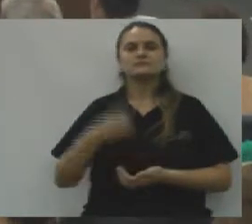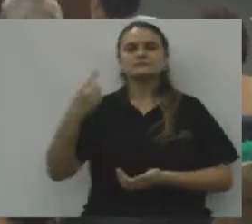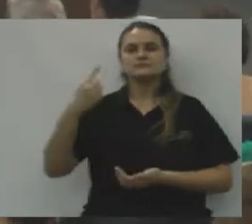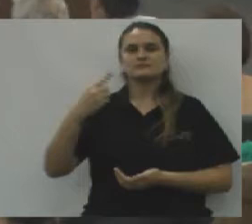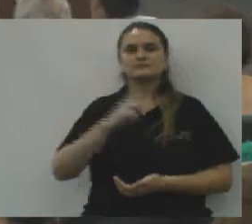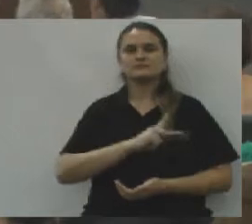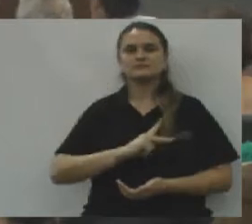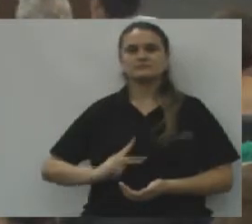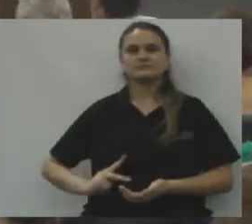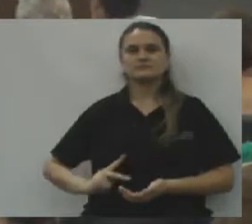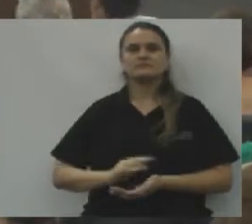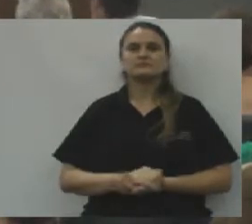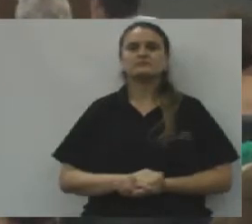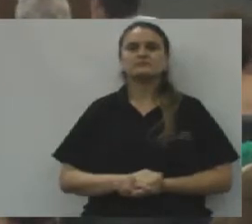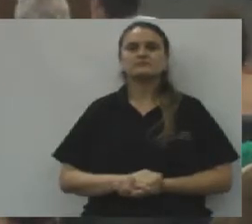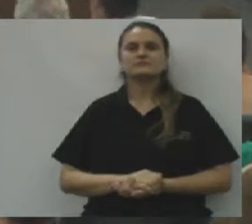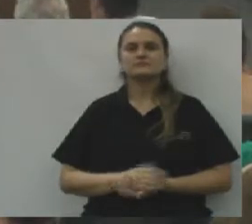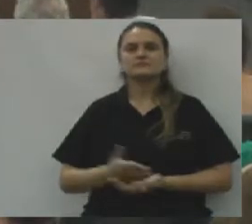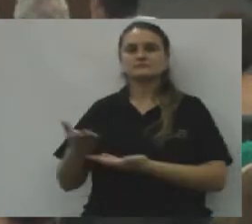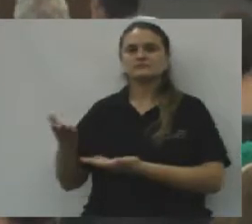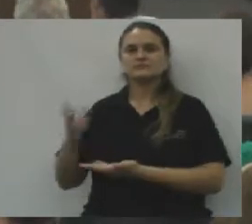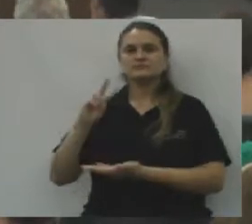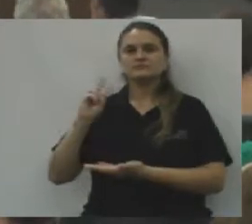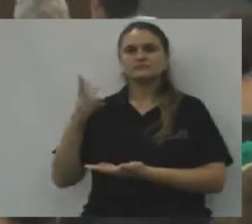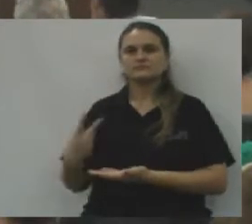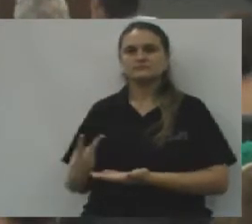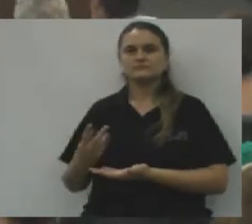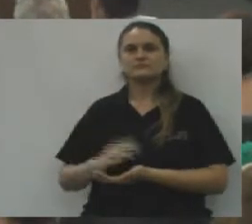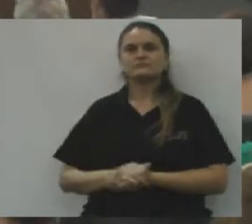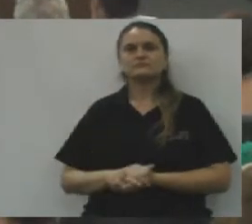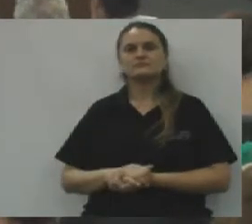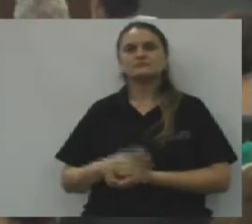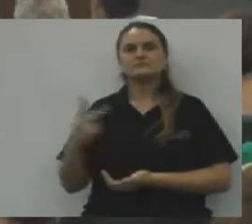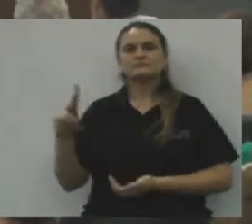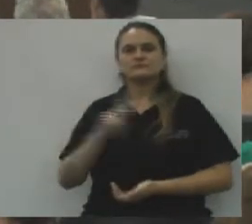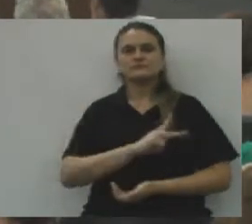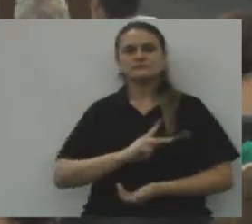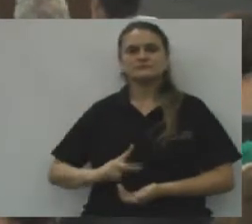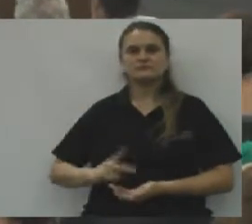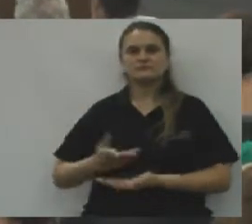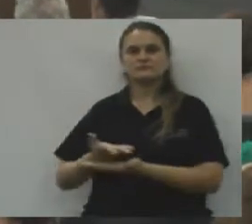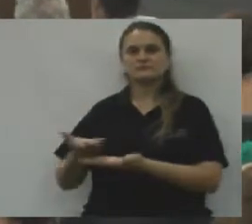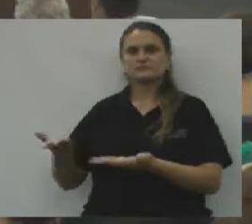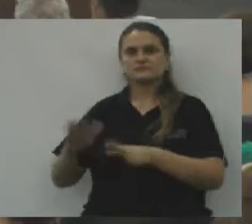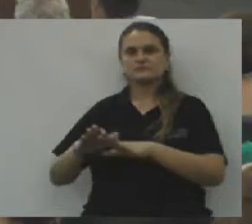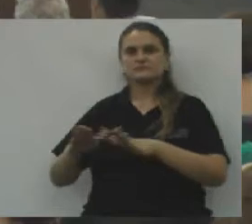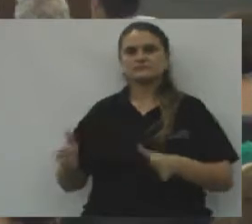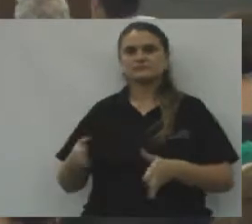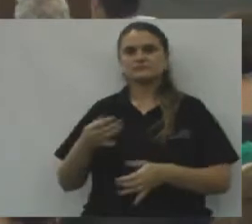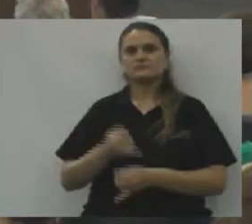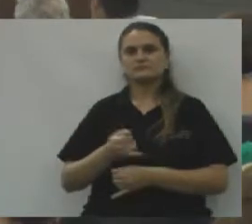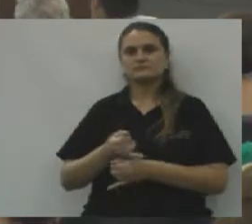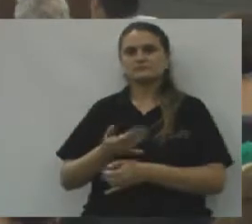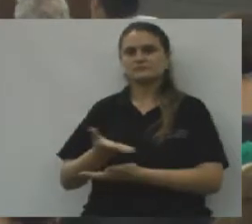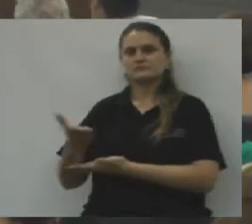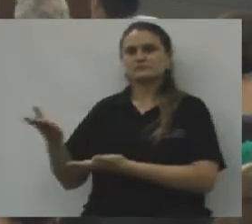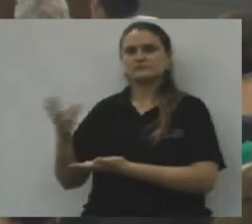senhor presidente. Pois não, senhor vereador. Senhor presidente, membros da mesa diretora,